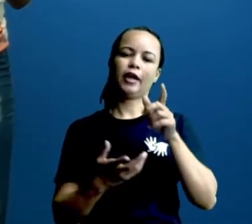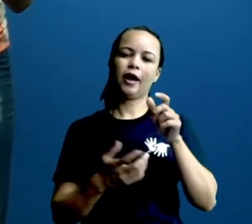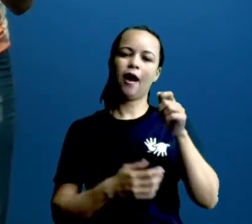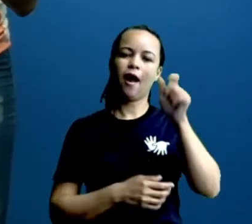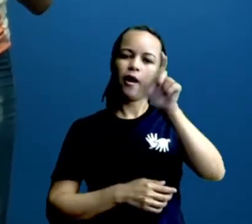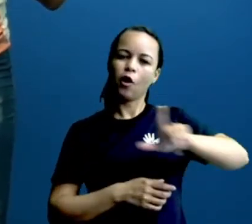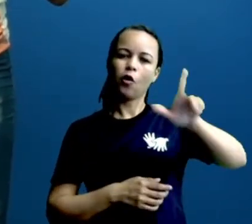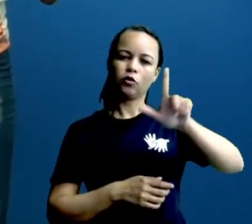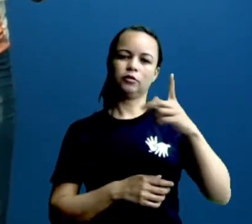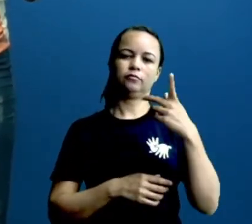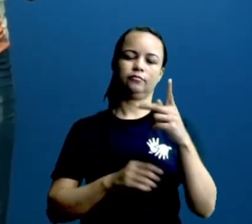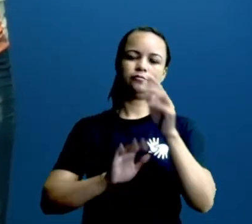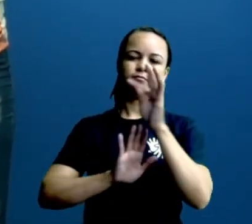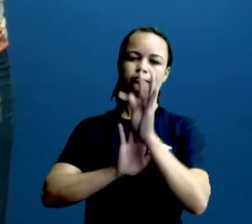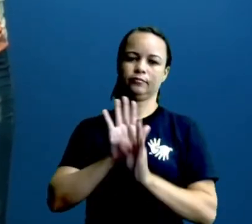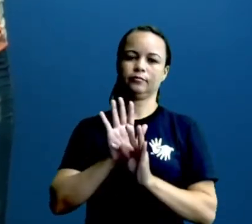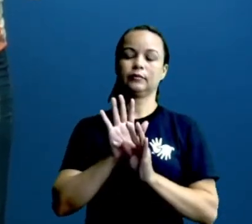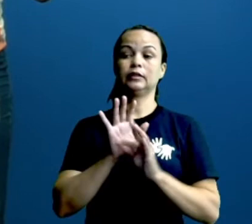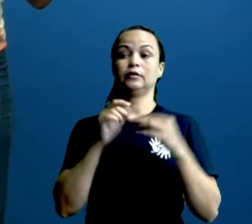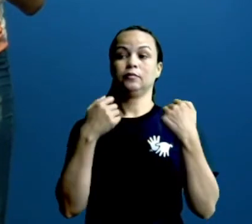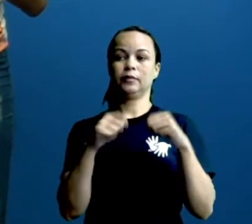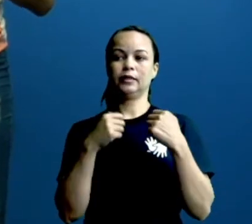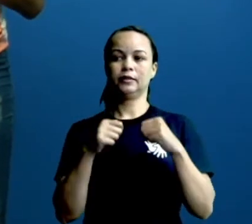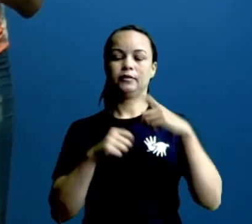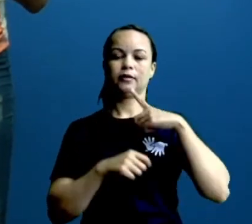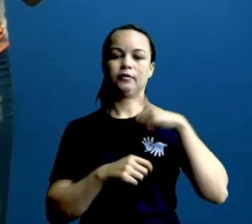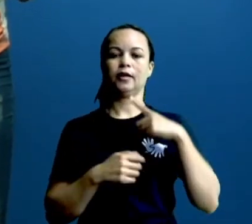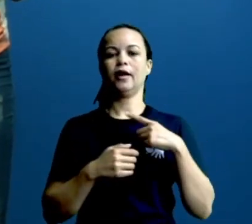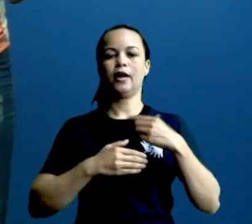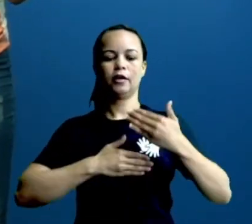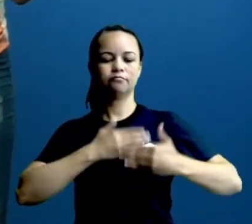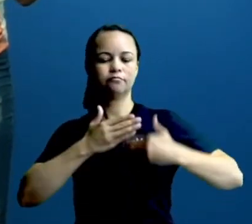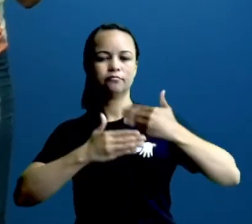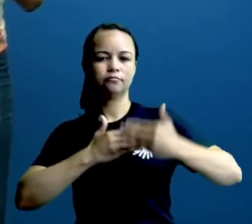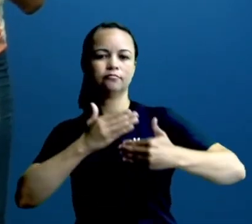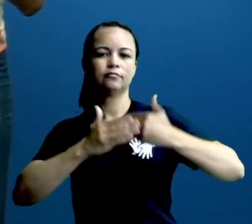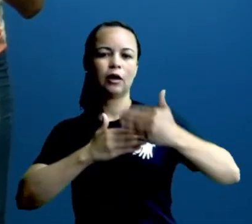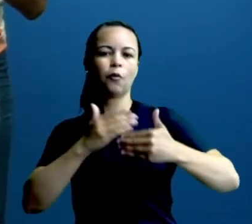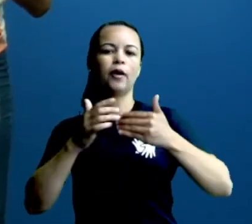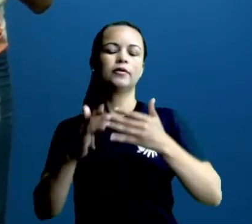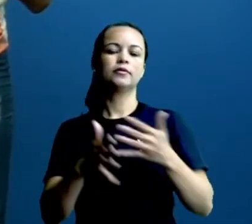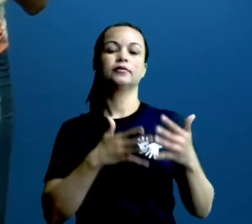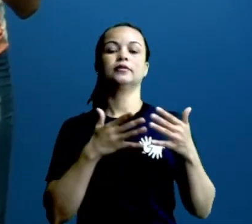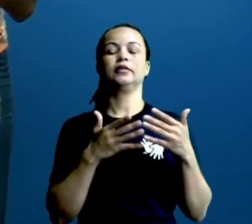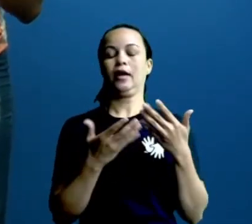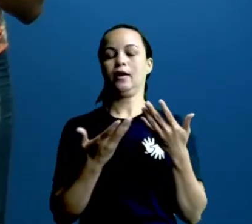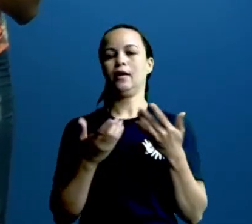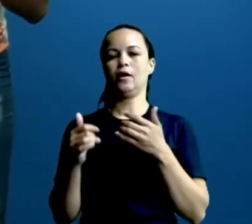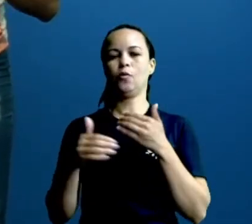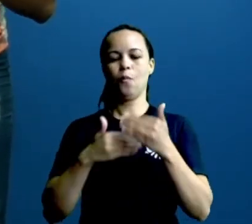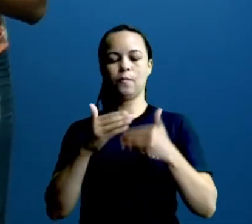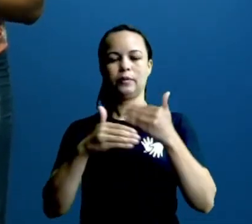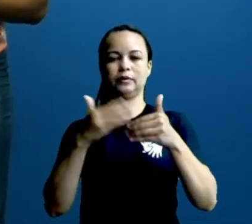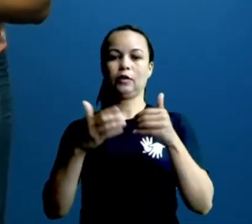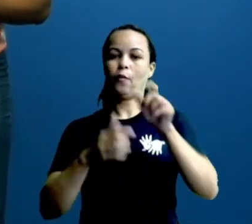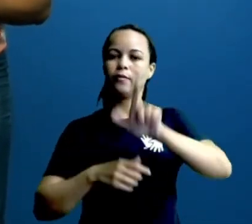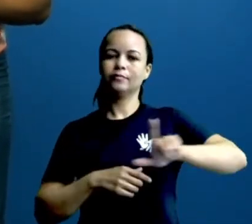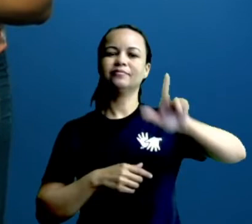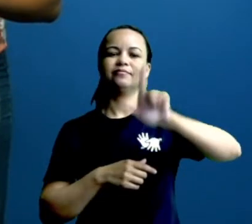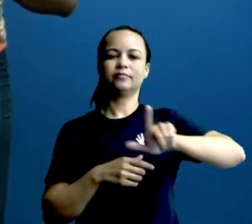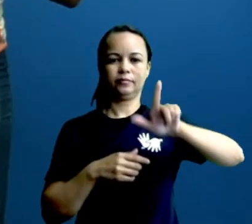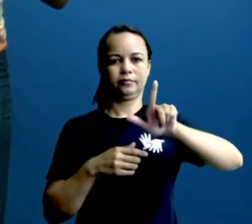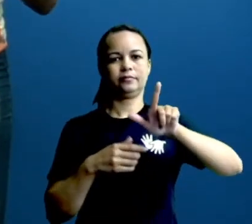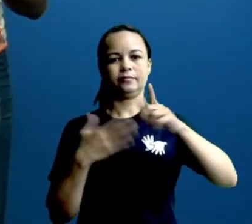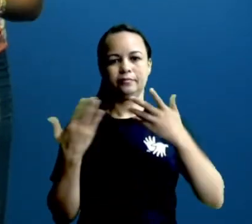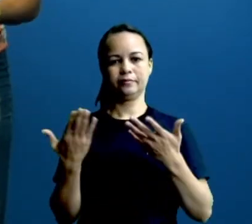E claro, precisa ter essa sequência, esse tema ele precisa ter o quê? Uma sequência